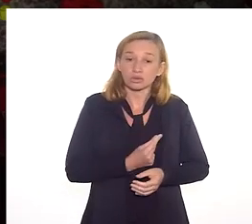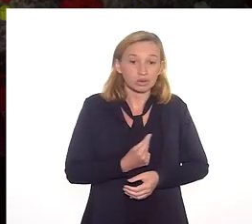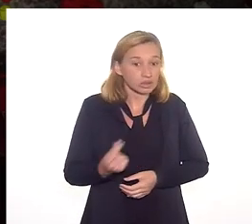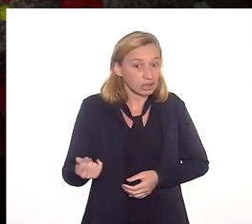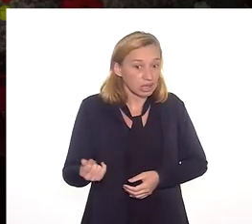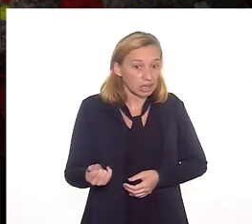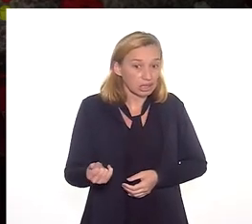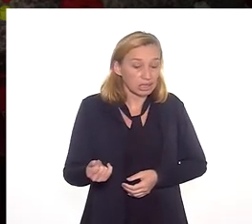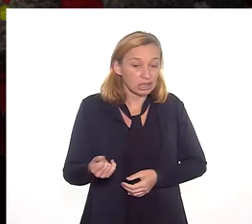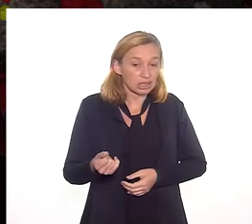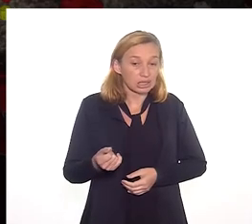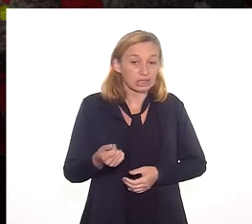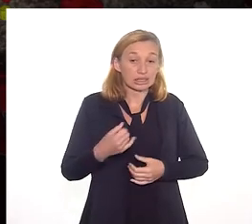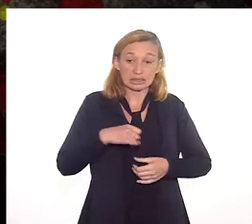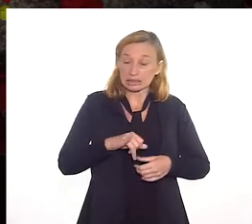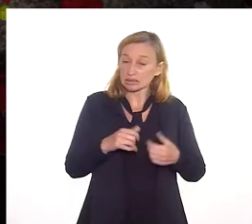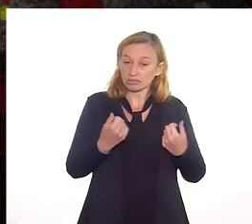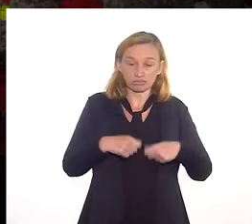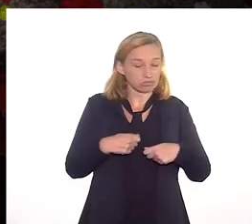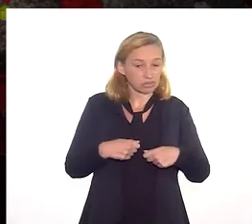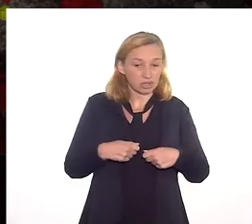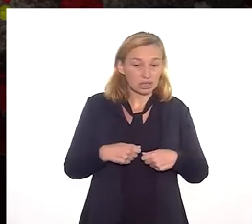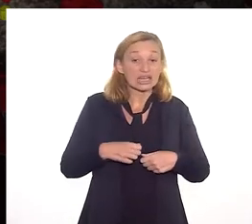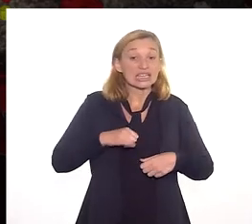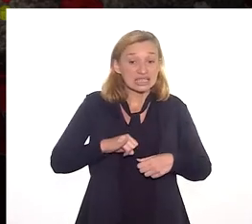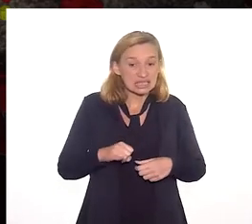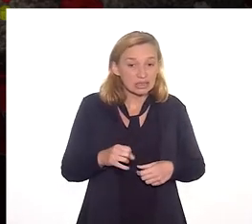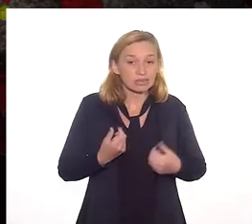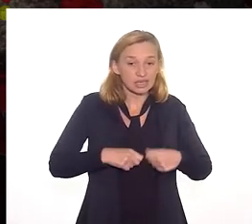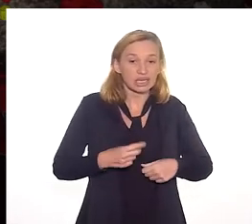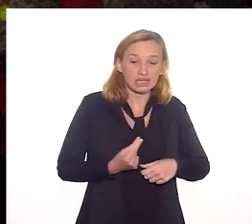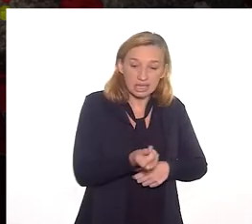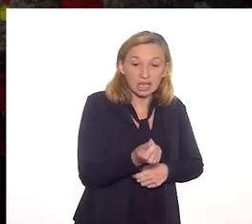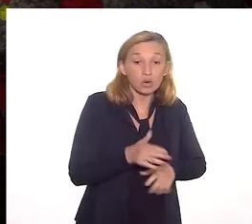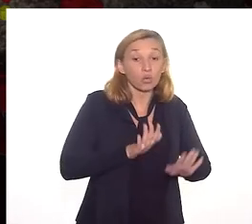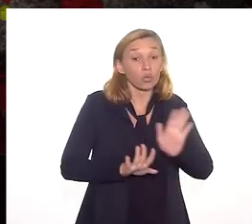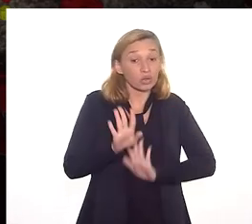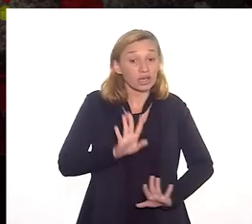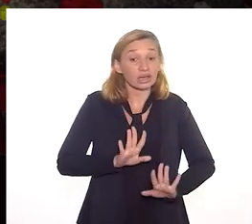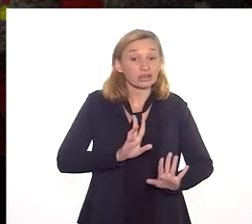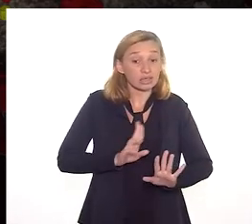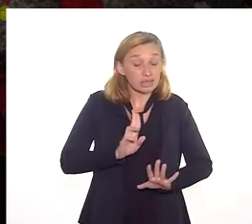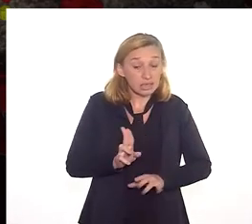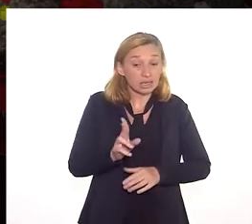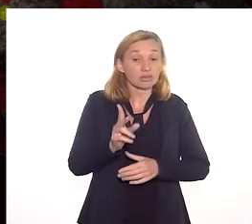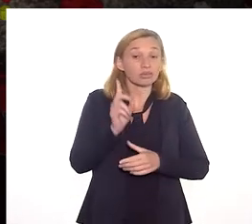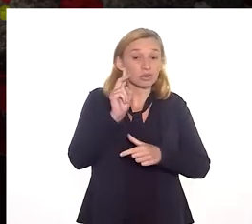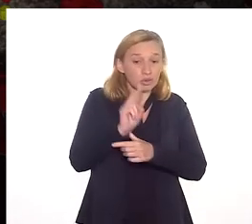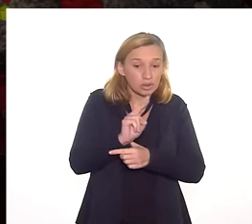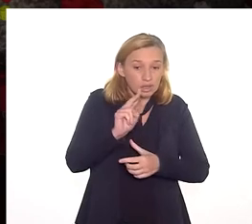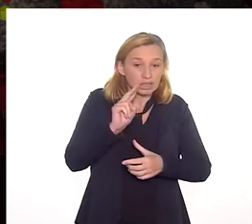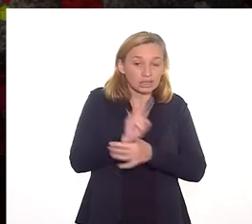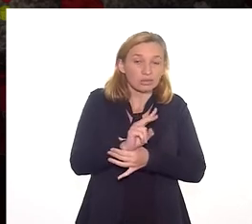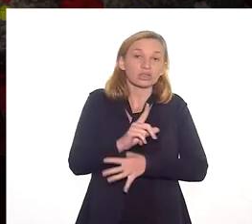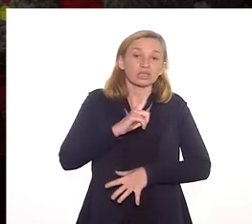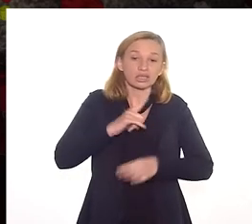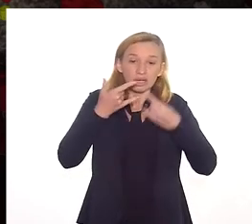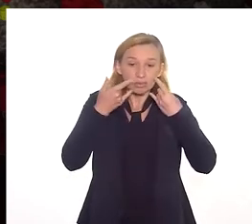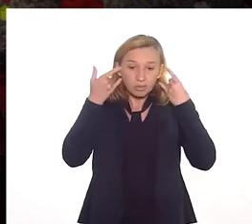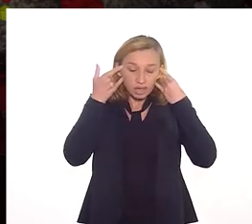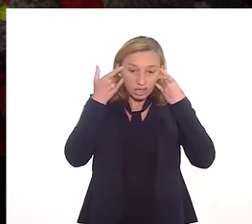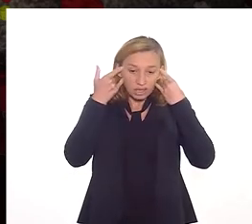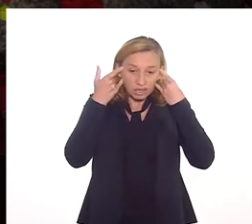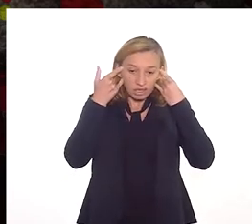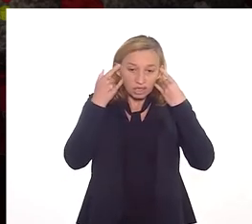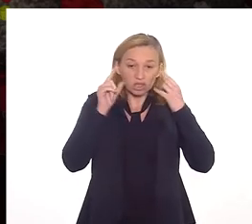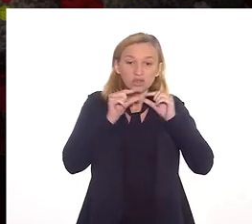não sair se não for necessário, e se for necessário sair, ter o cuidado de estar sempre protegido com máscara. Não vale